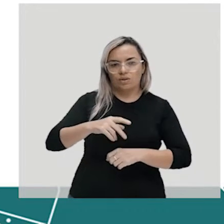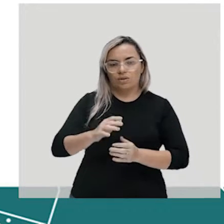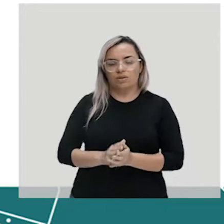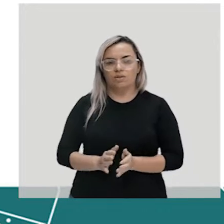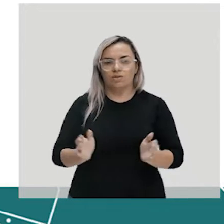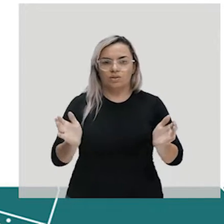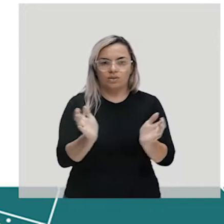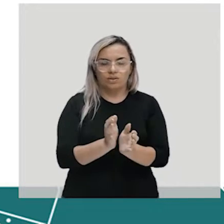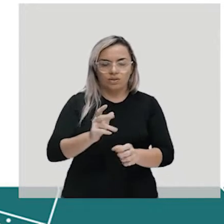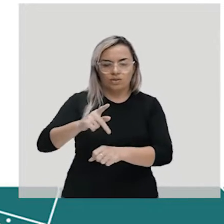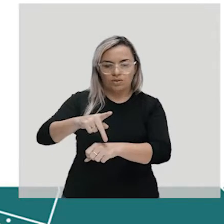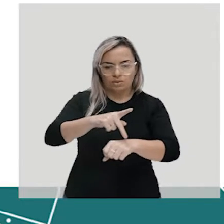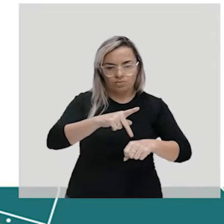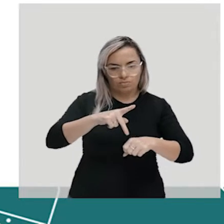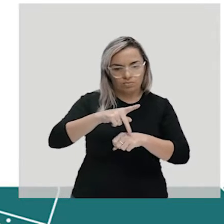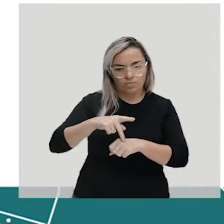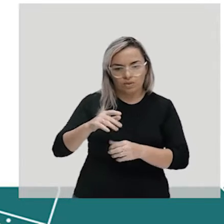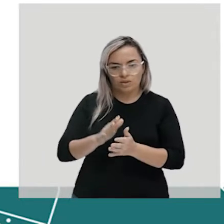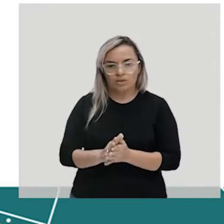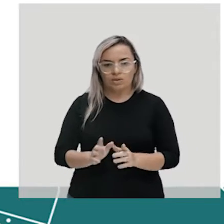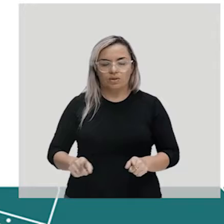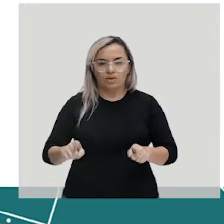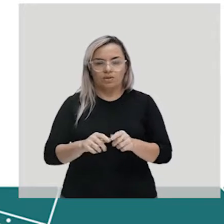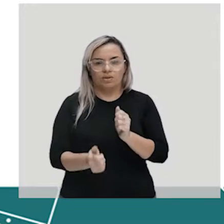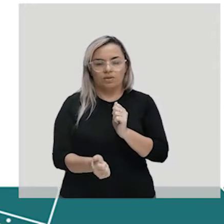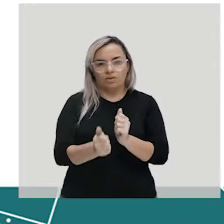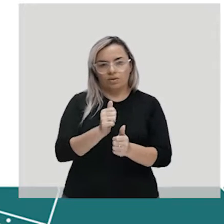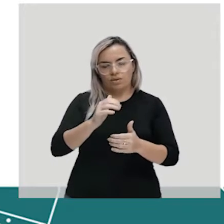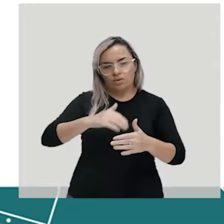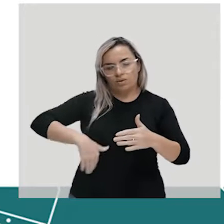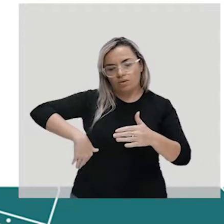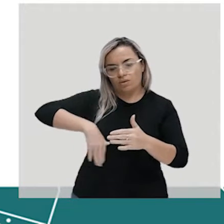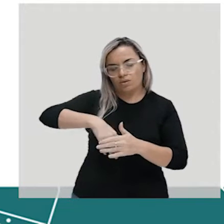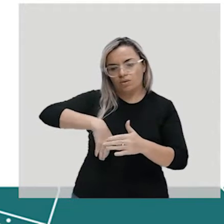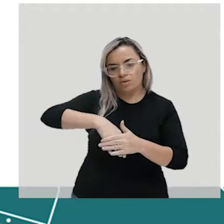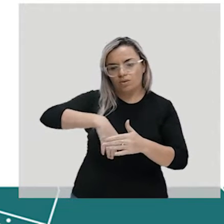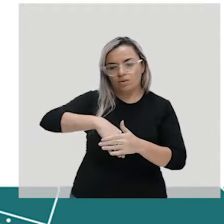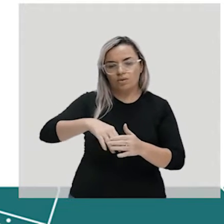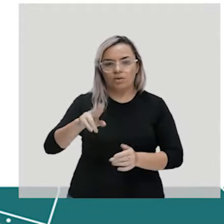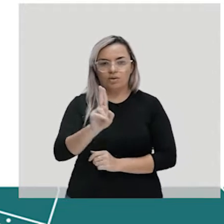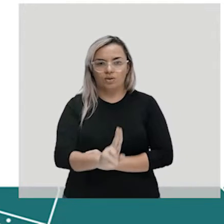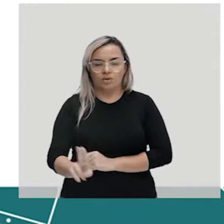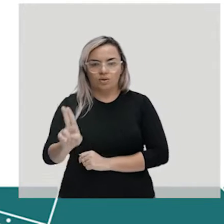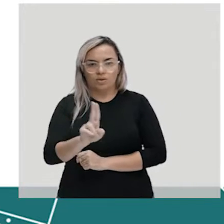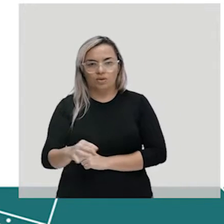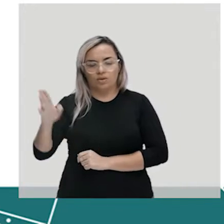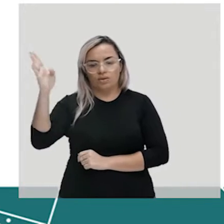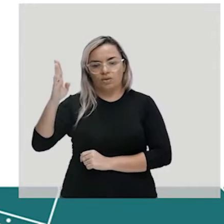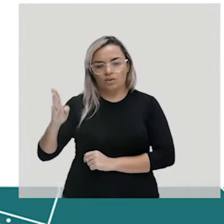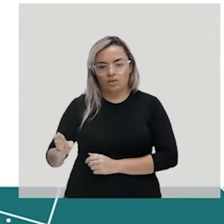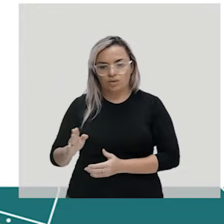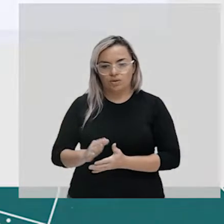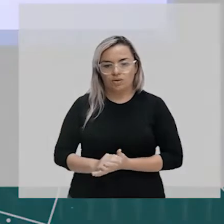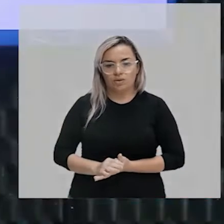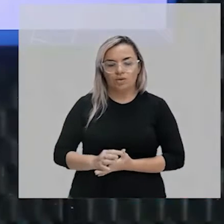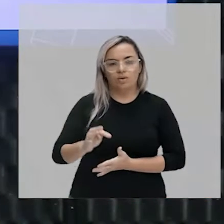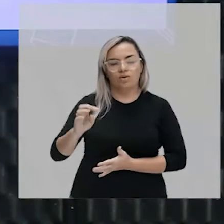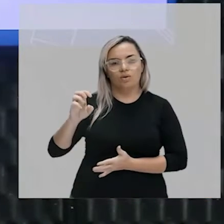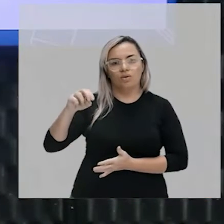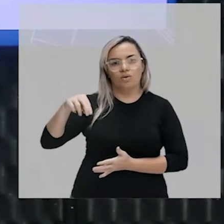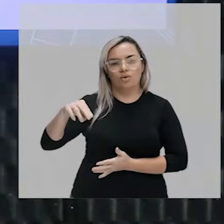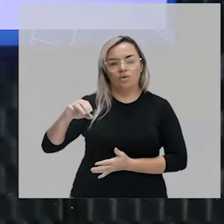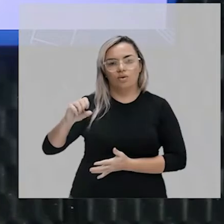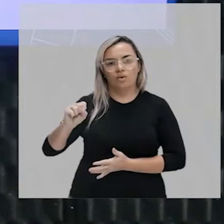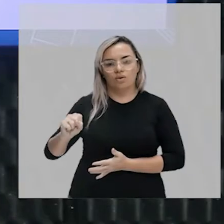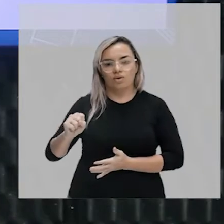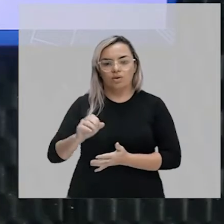a gente observa por exemplo a questão do esporte né futebol Como Eu mencionei futebol que a gente usa no Brasil o tênis e outras